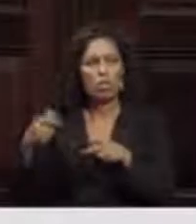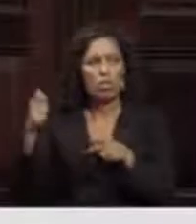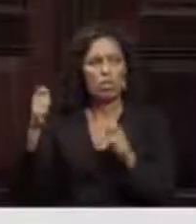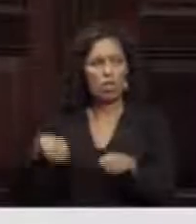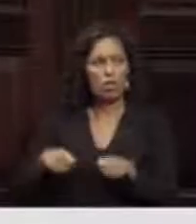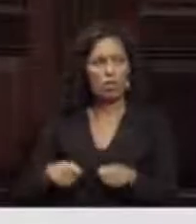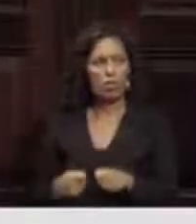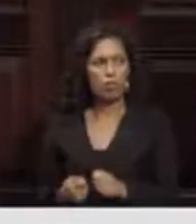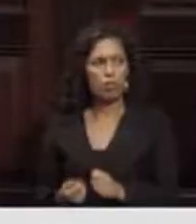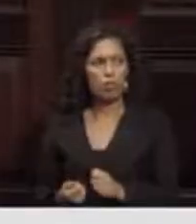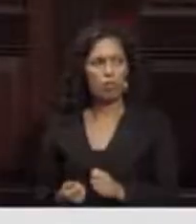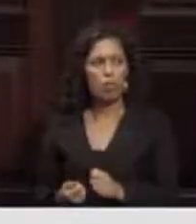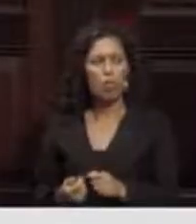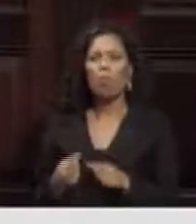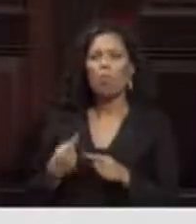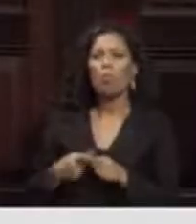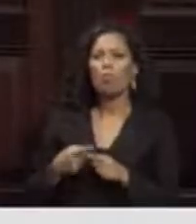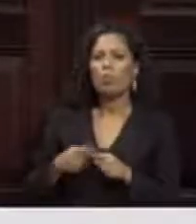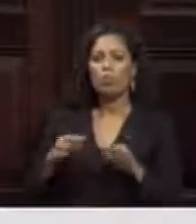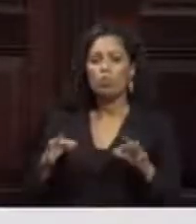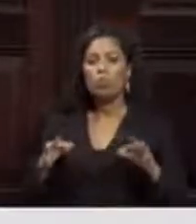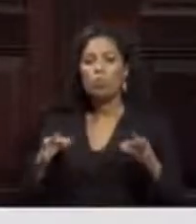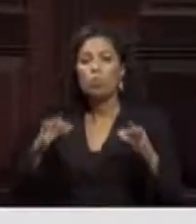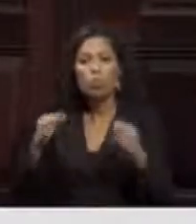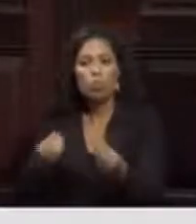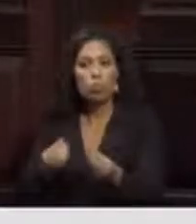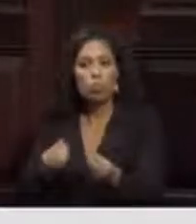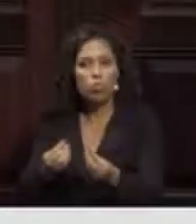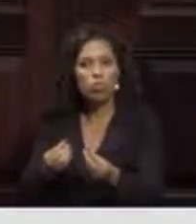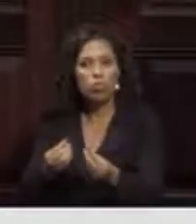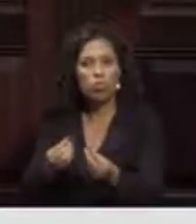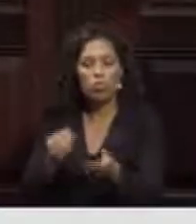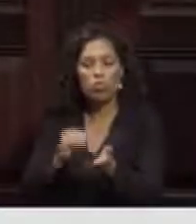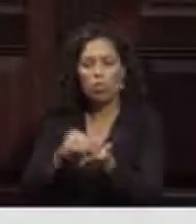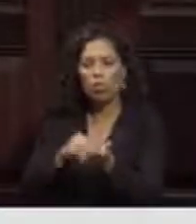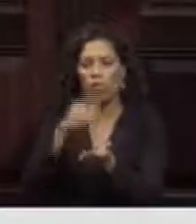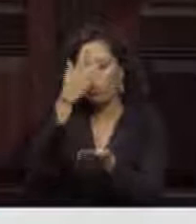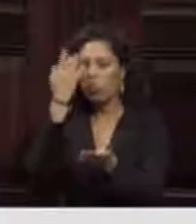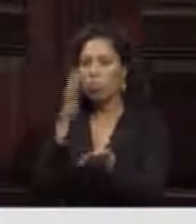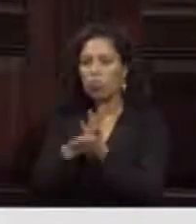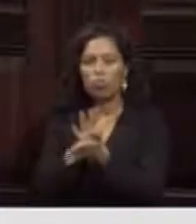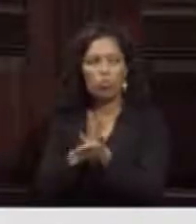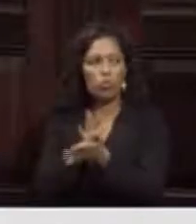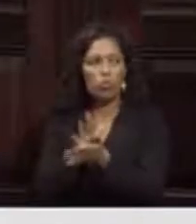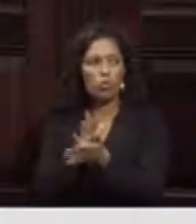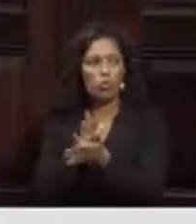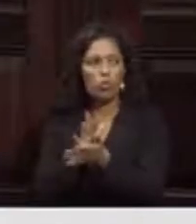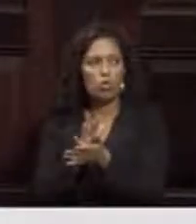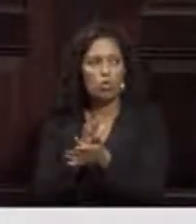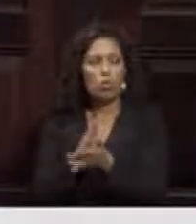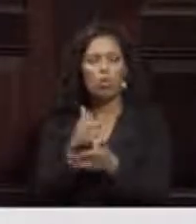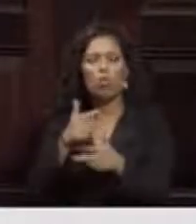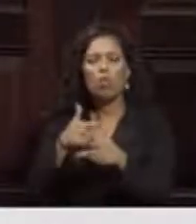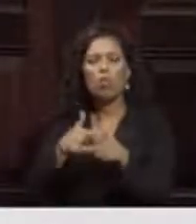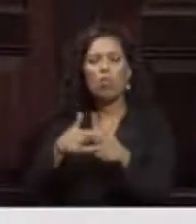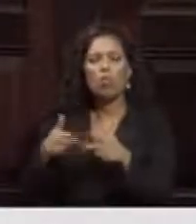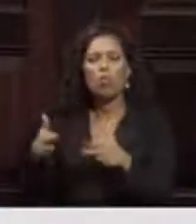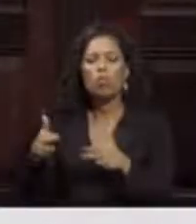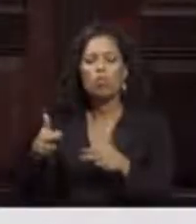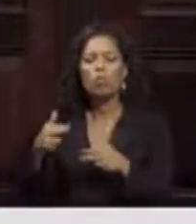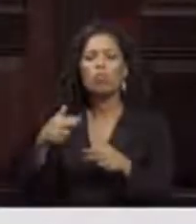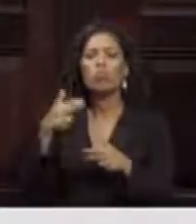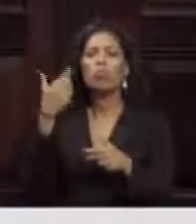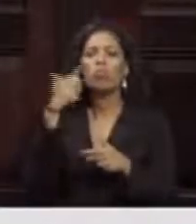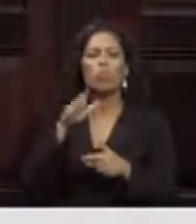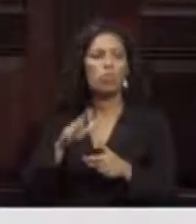digno. Para que todos, sem exceção, fortaleçam a luta contra a privatização. E eu não vou falar de nenhuma